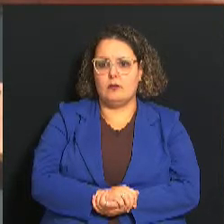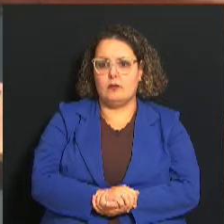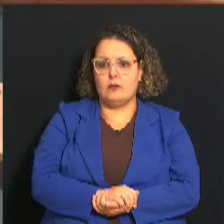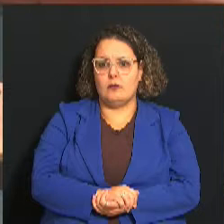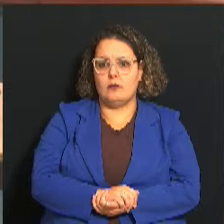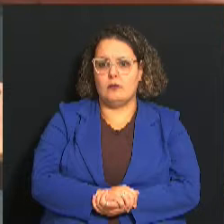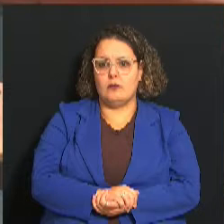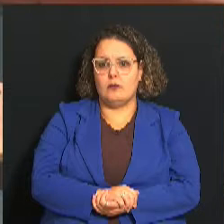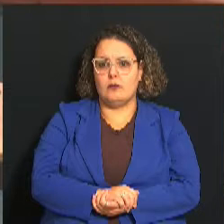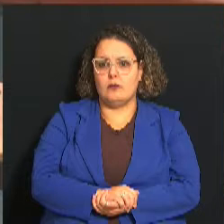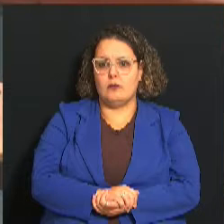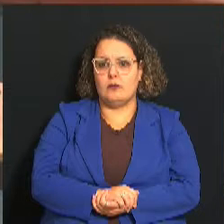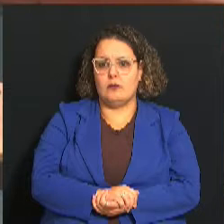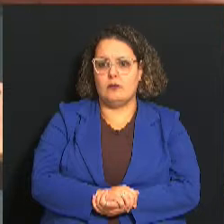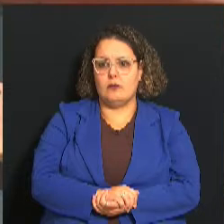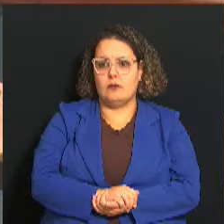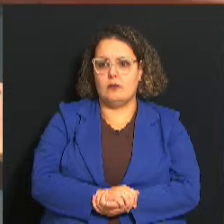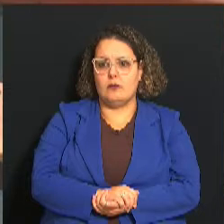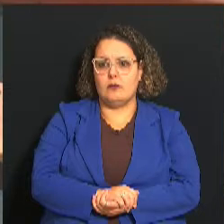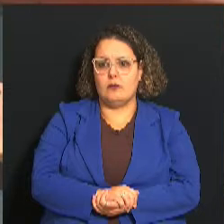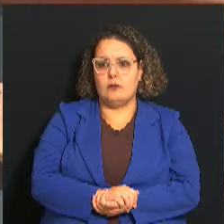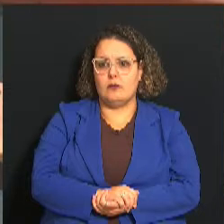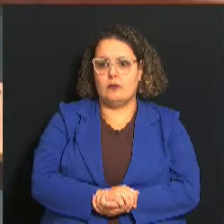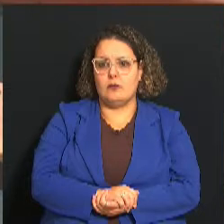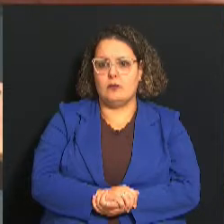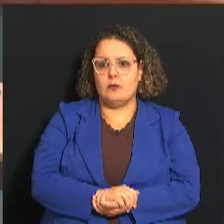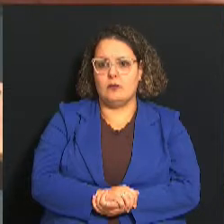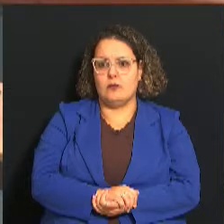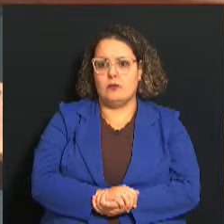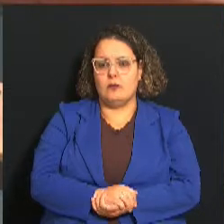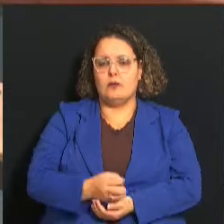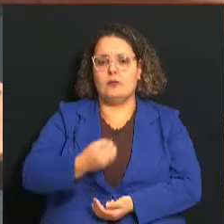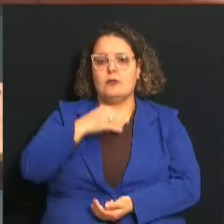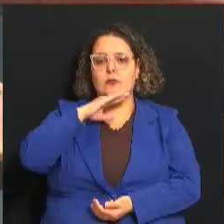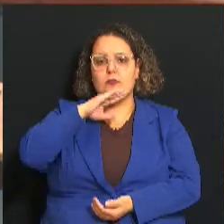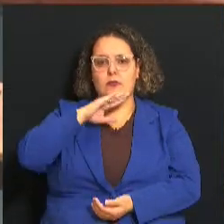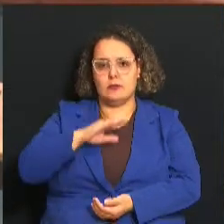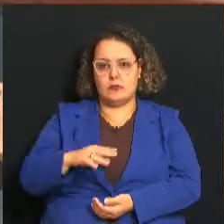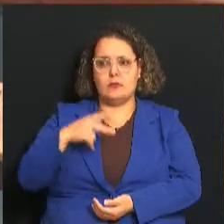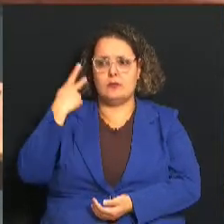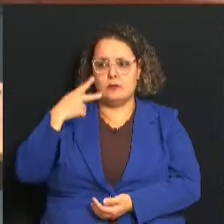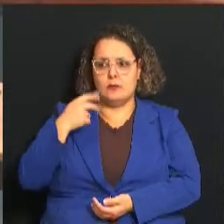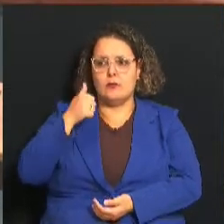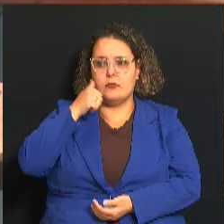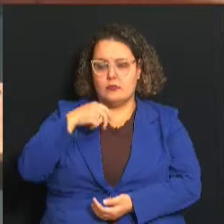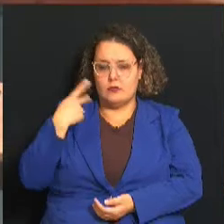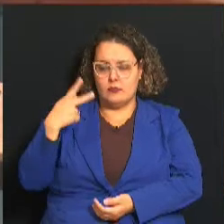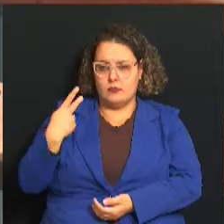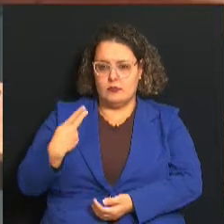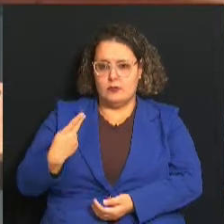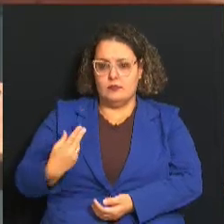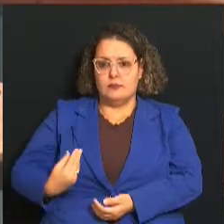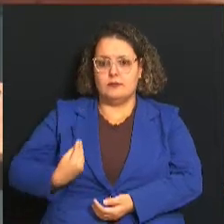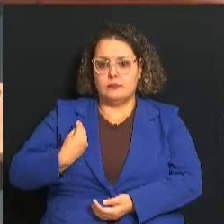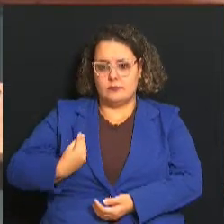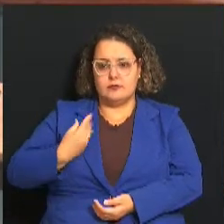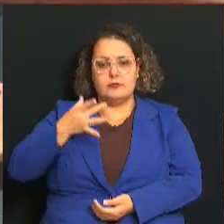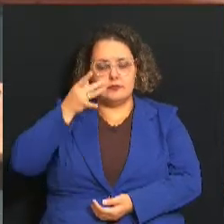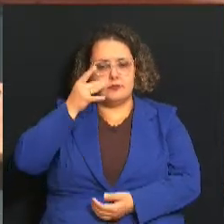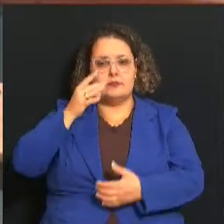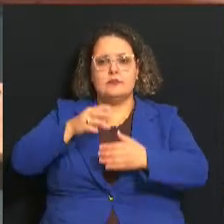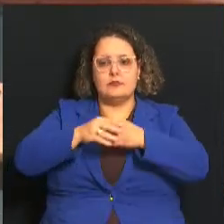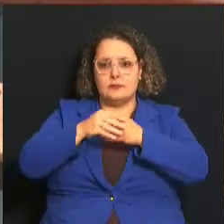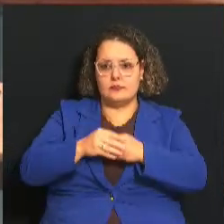Boa tarde, vereadores, vereadora. Saudar todos os presentes. É muito